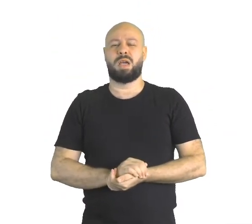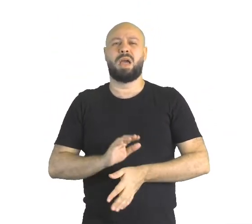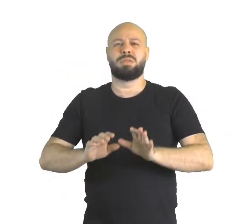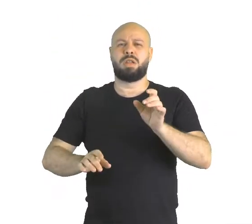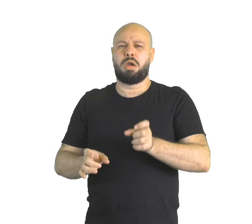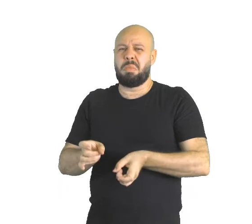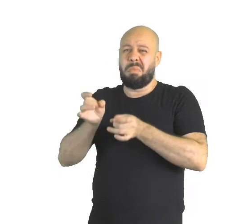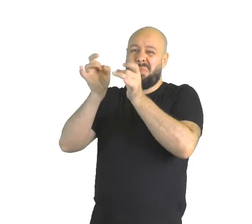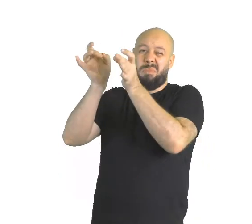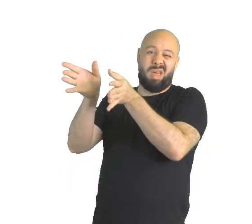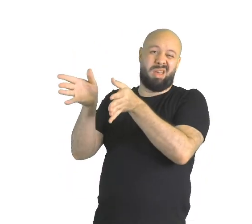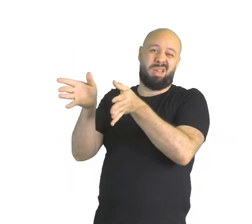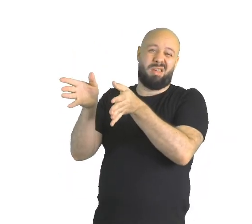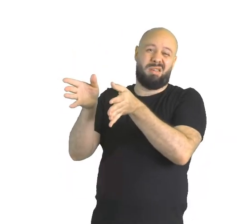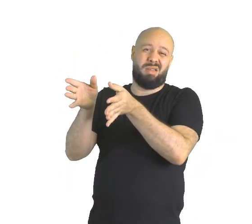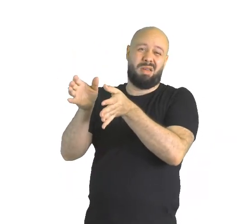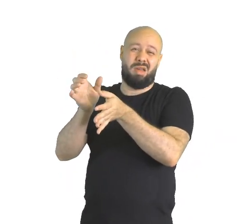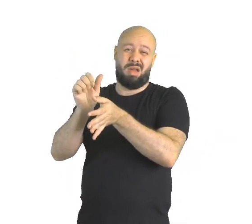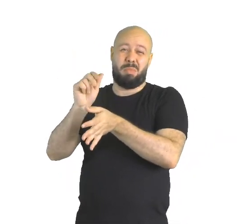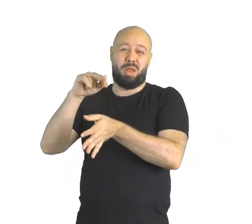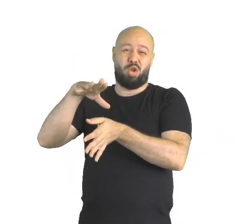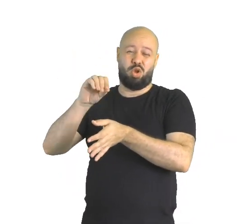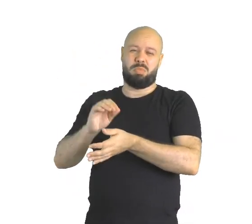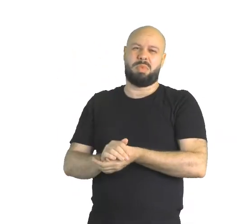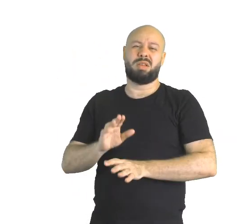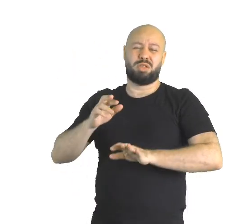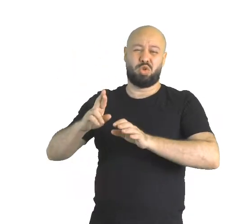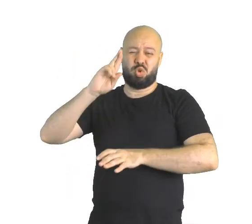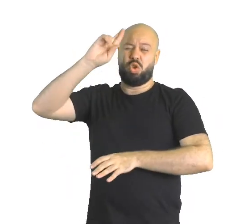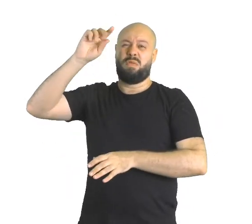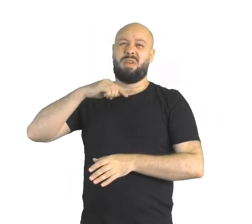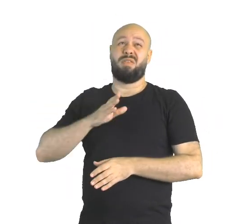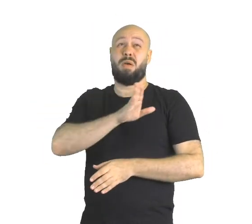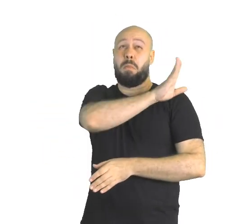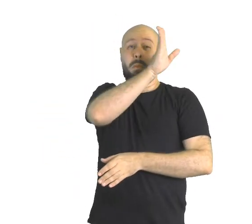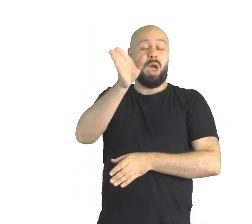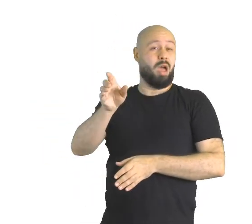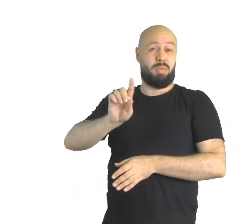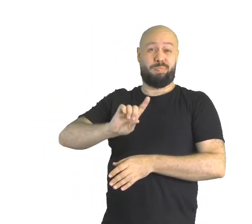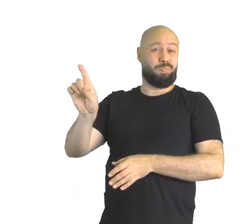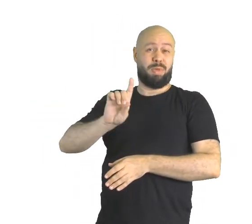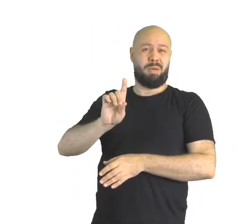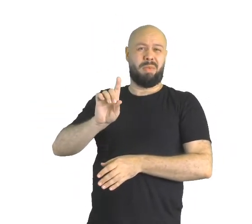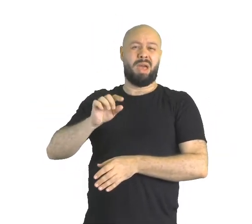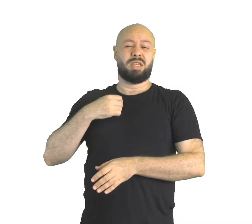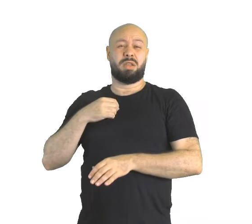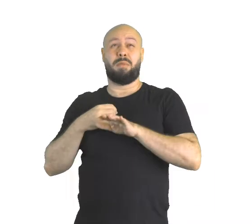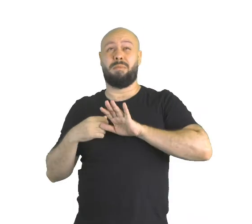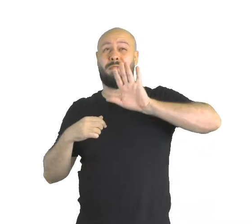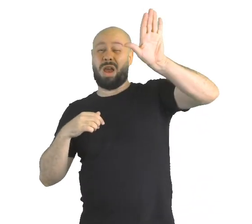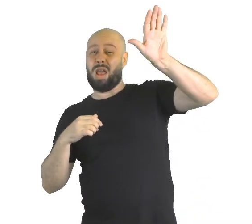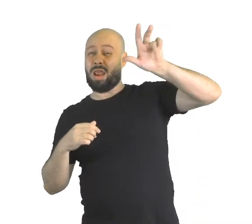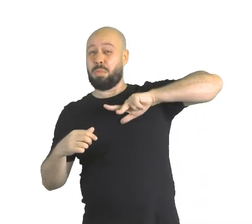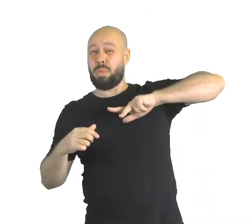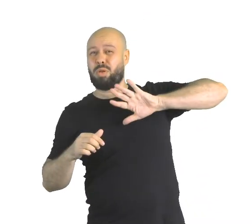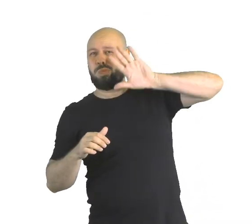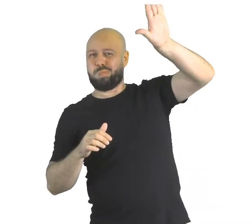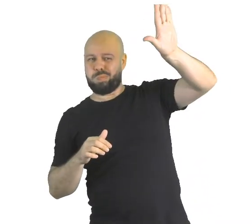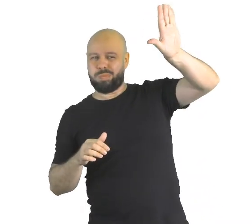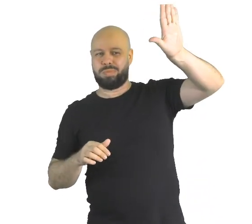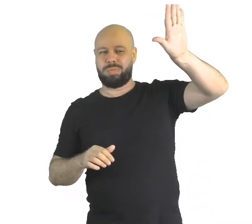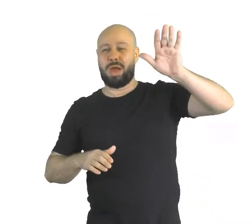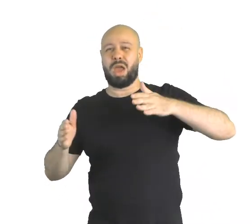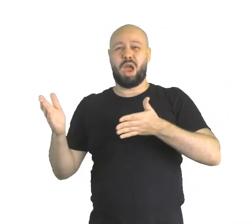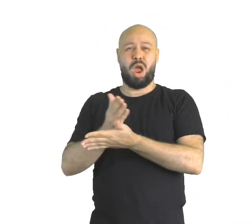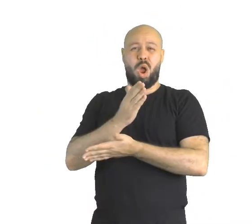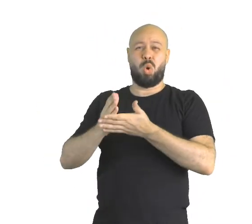das capitanias, né? Boa parte dos capitães donatários nem vieram, tá? Nem chegaram a vir para o Brasil. Então, há algumas